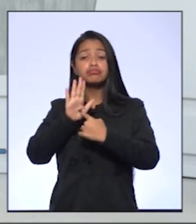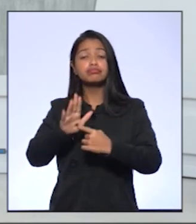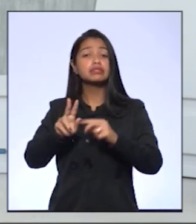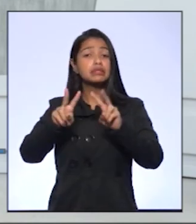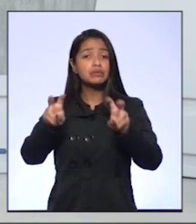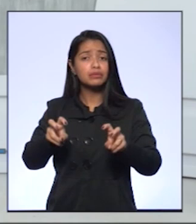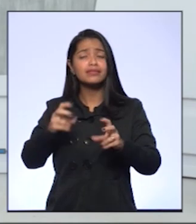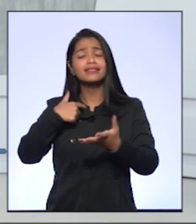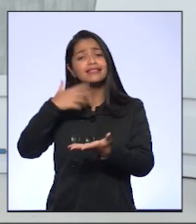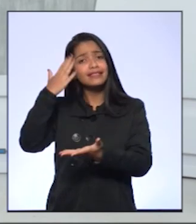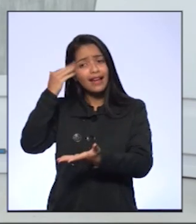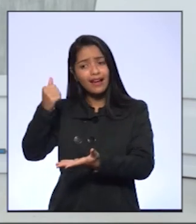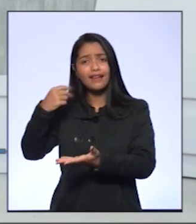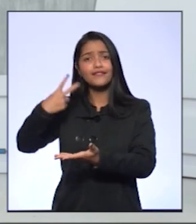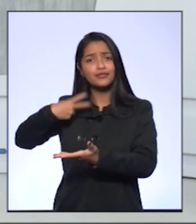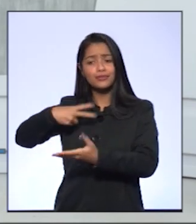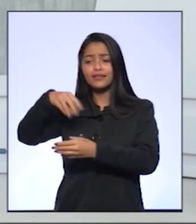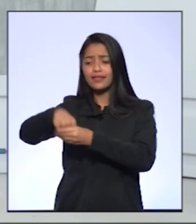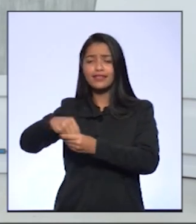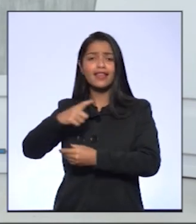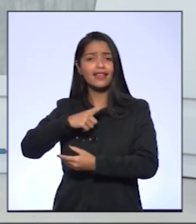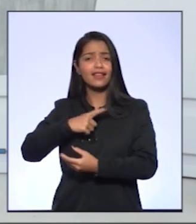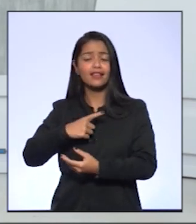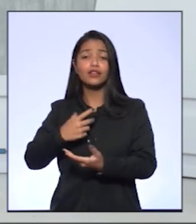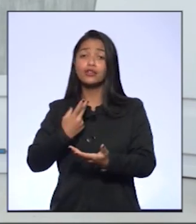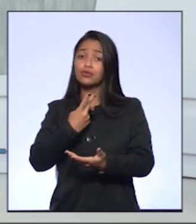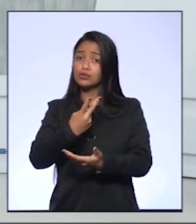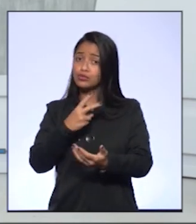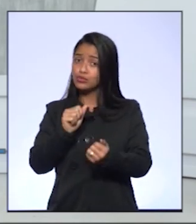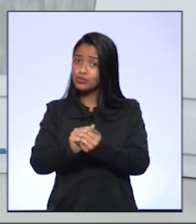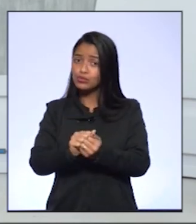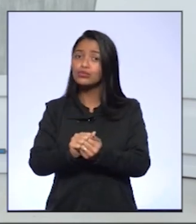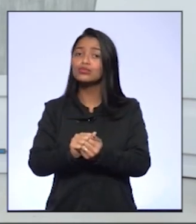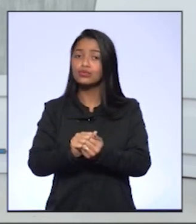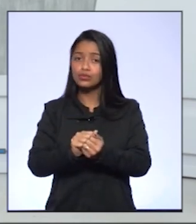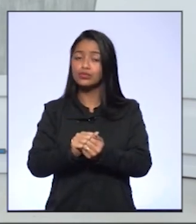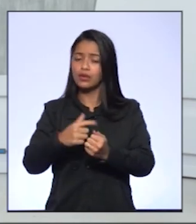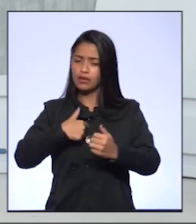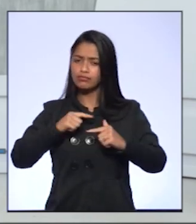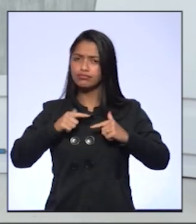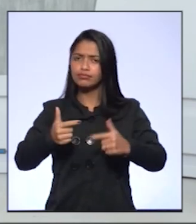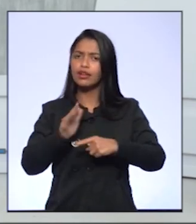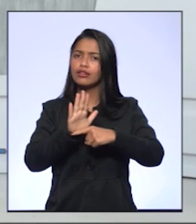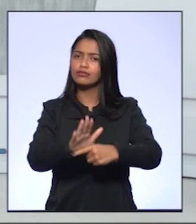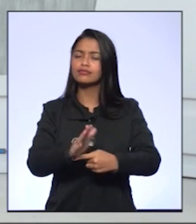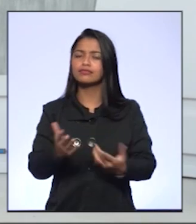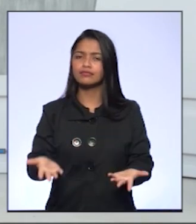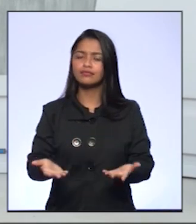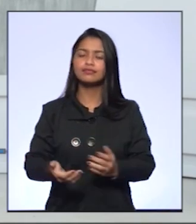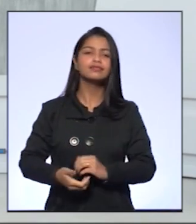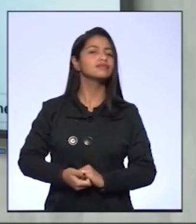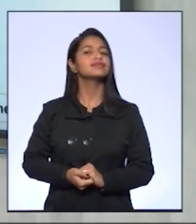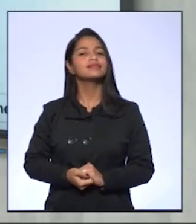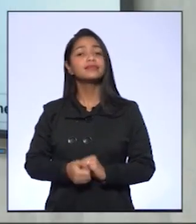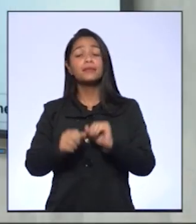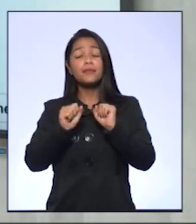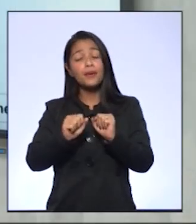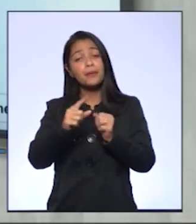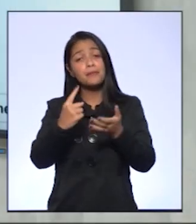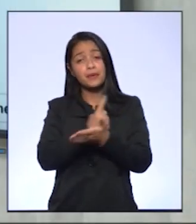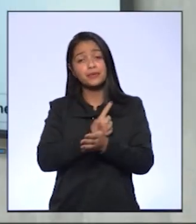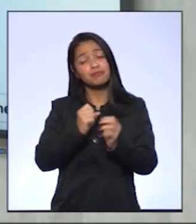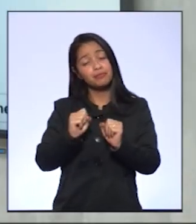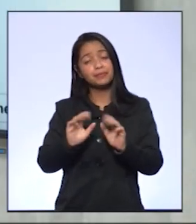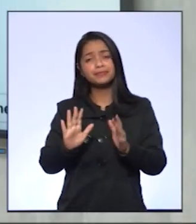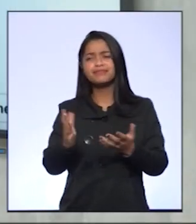gente tá trabalhando junto, aí. Joga pra mim, que eu vou fazer a tua aí, beleza? Bom, você vai me perguntar, Gui,